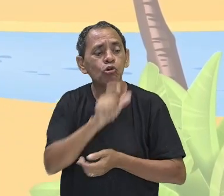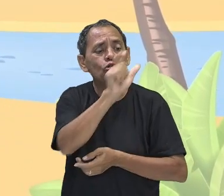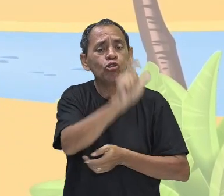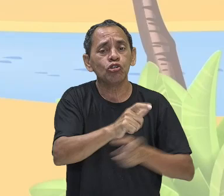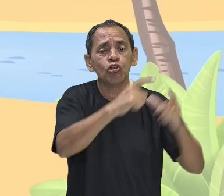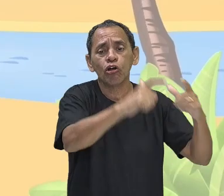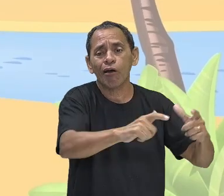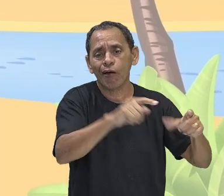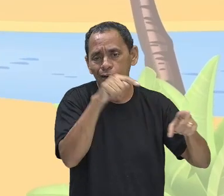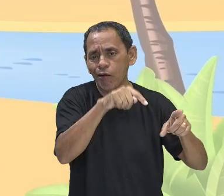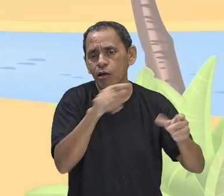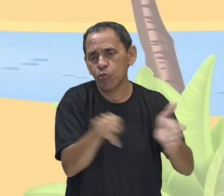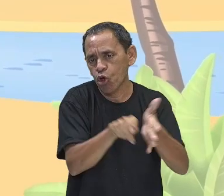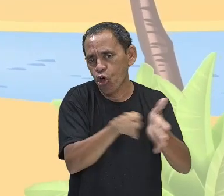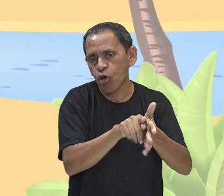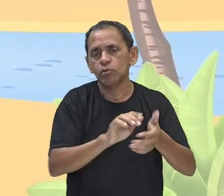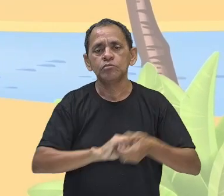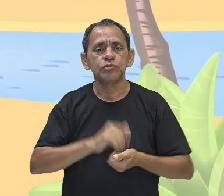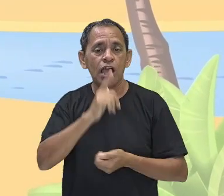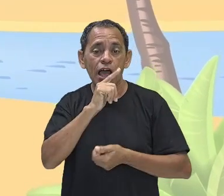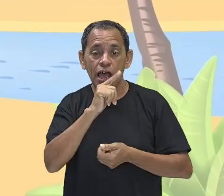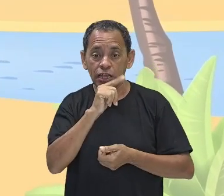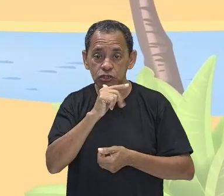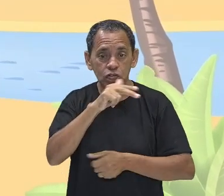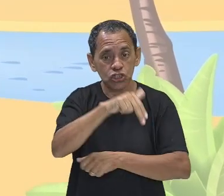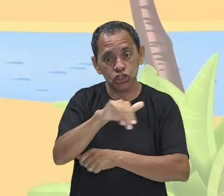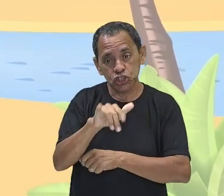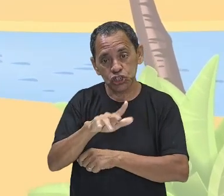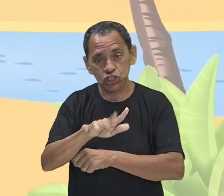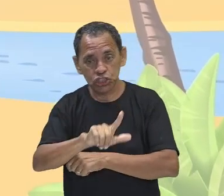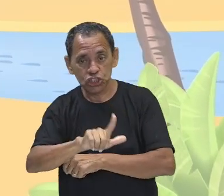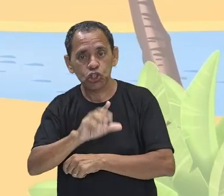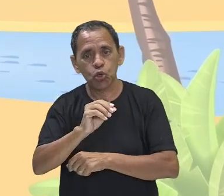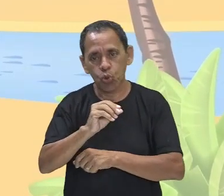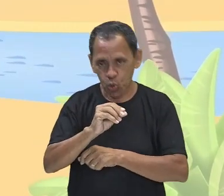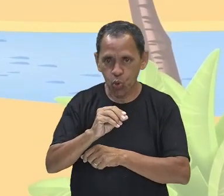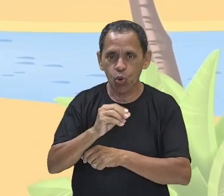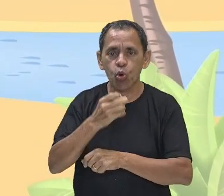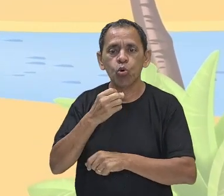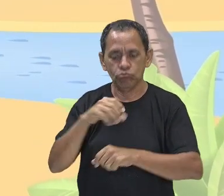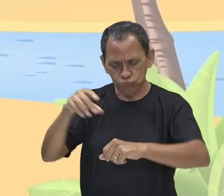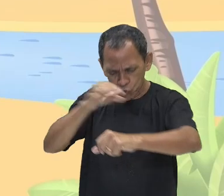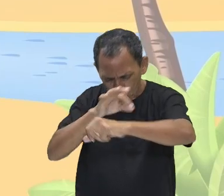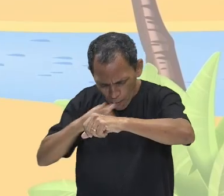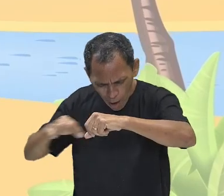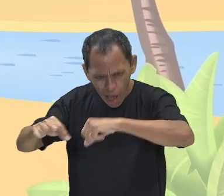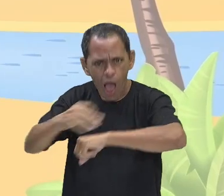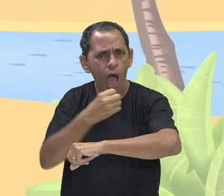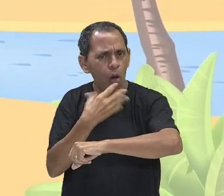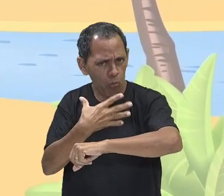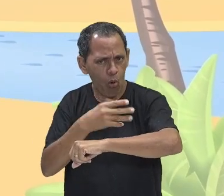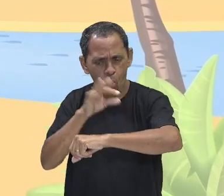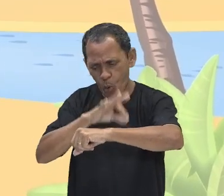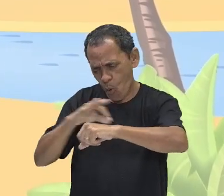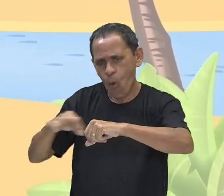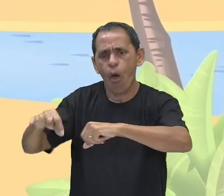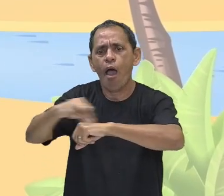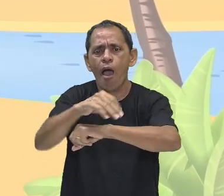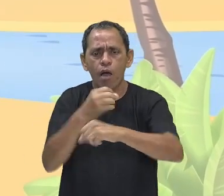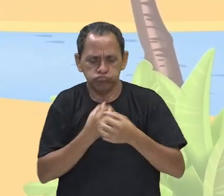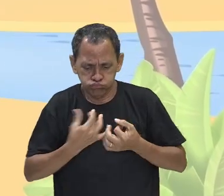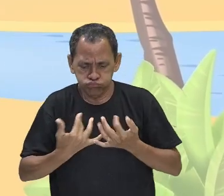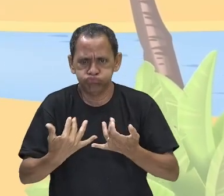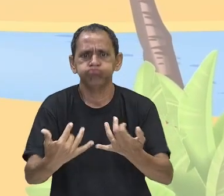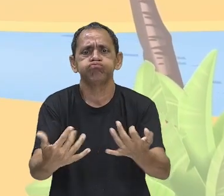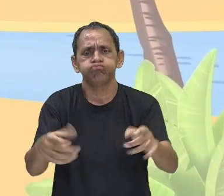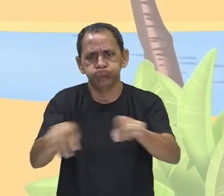tempo as águas do Nilo elas fazem então a fertilização do solo, aonde eles faziam então aí a sua